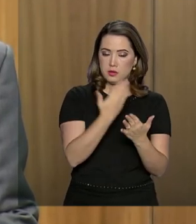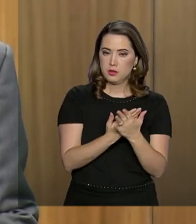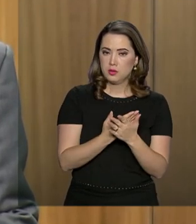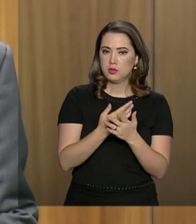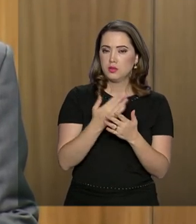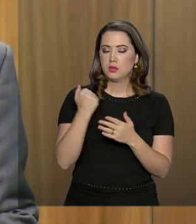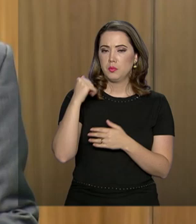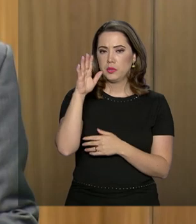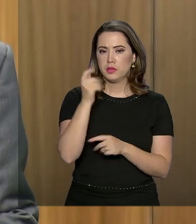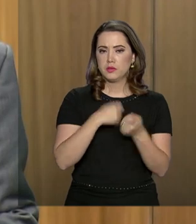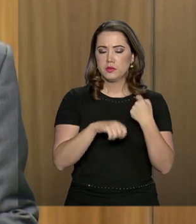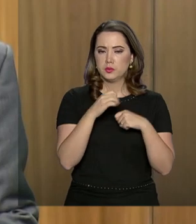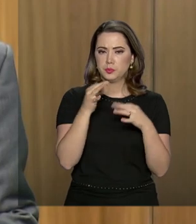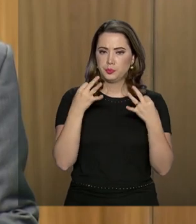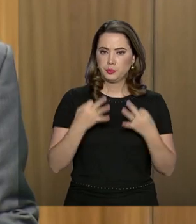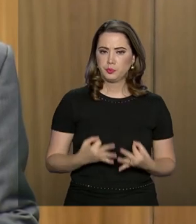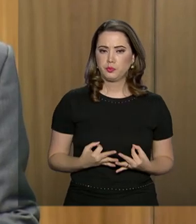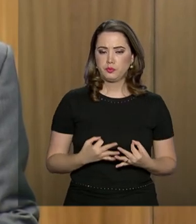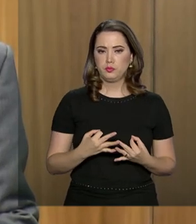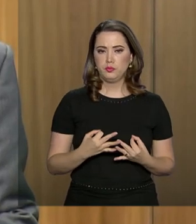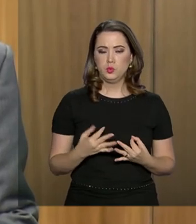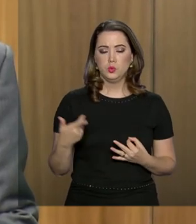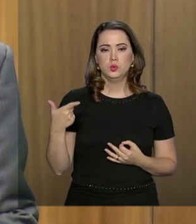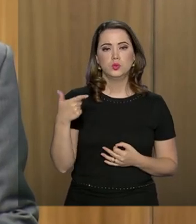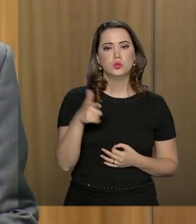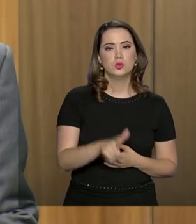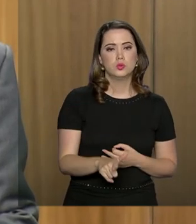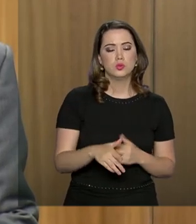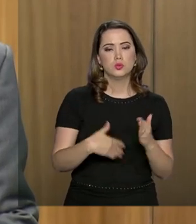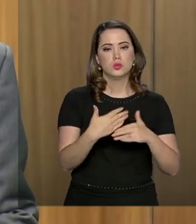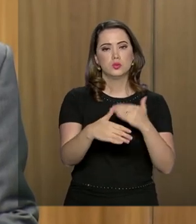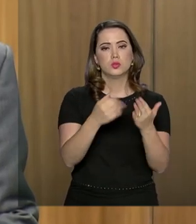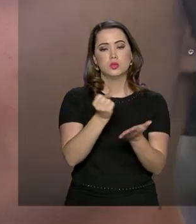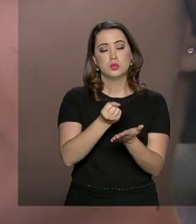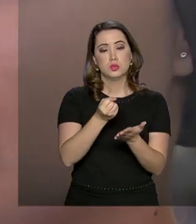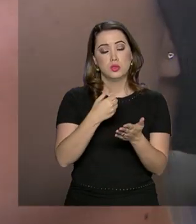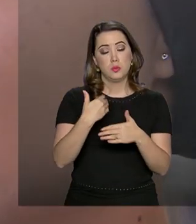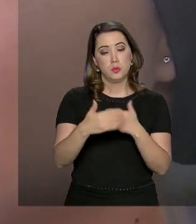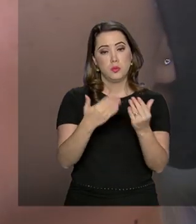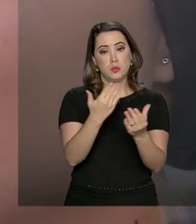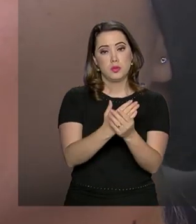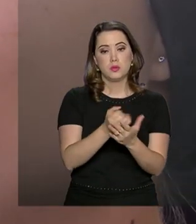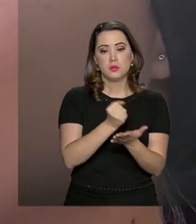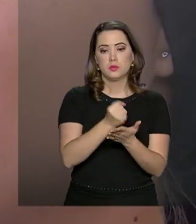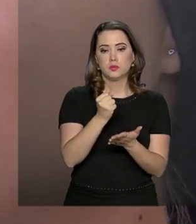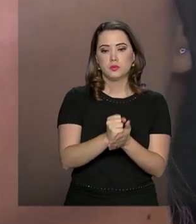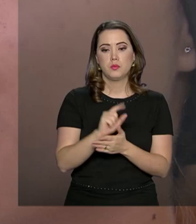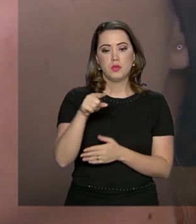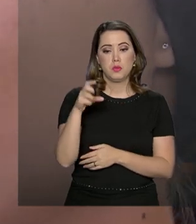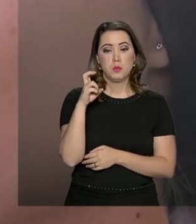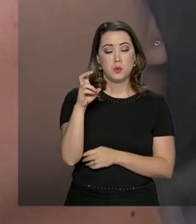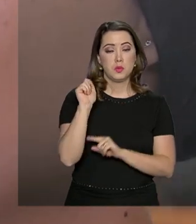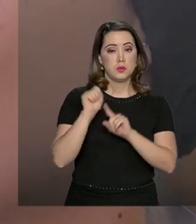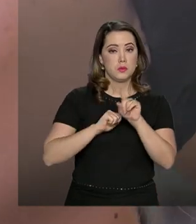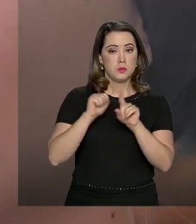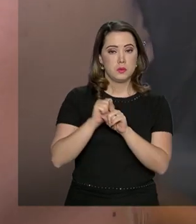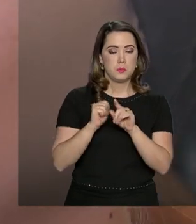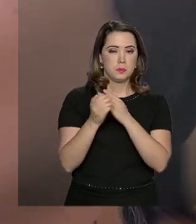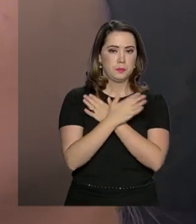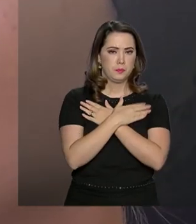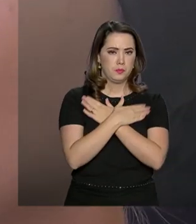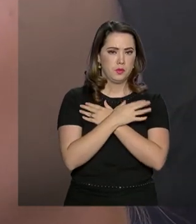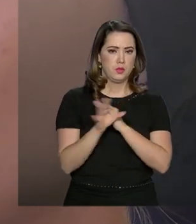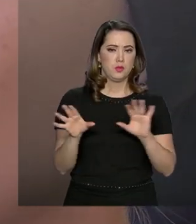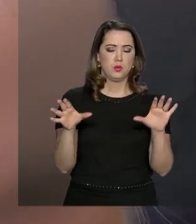à economia real no sentido de retomar o processo de contratações. Depois de 5 meses desempregada, Karina faz parte